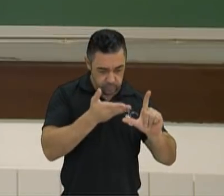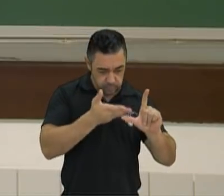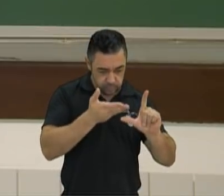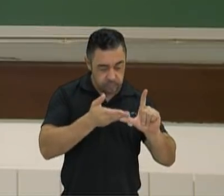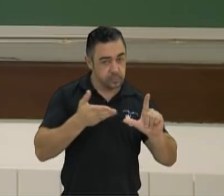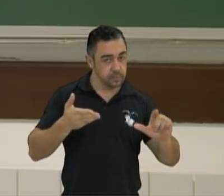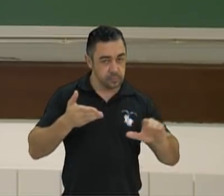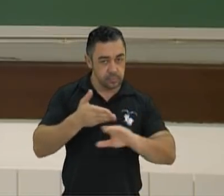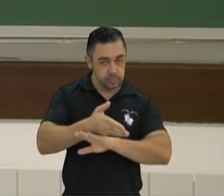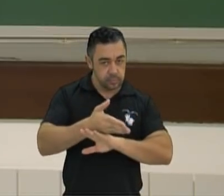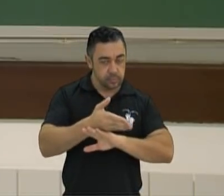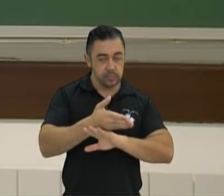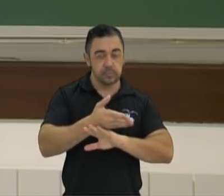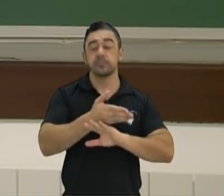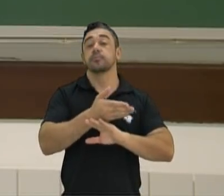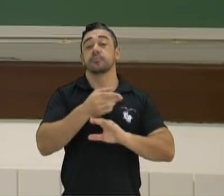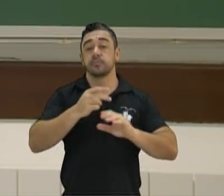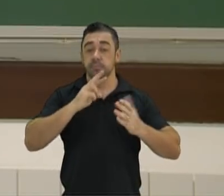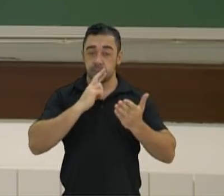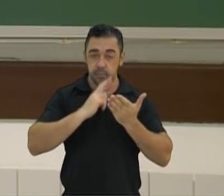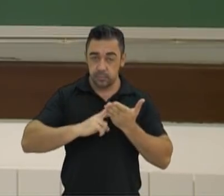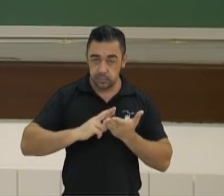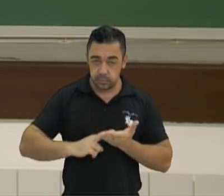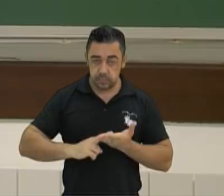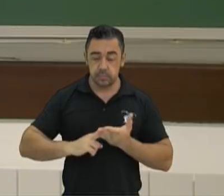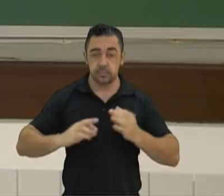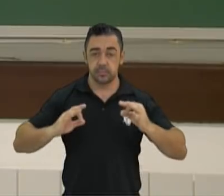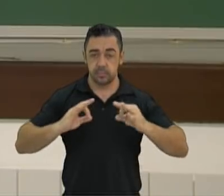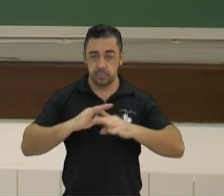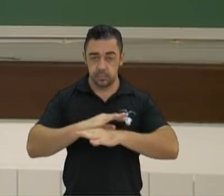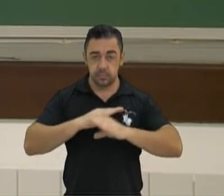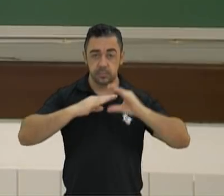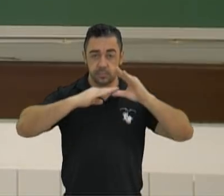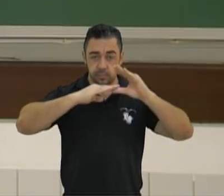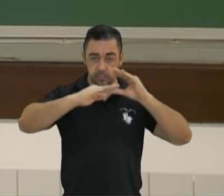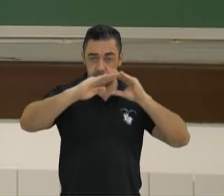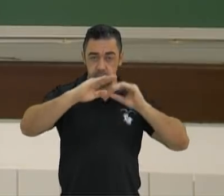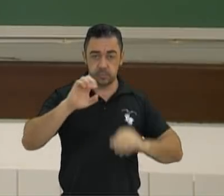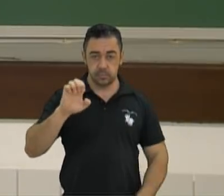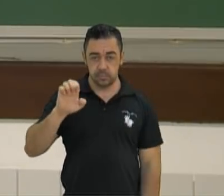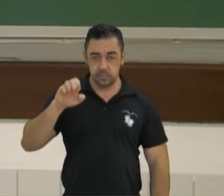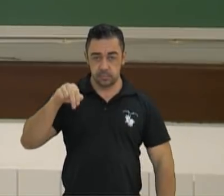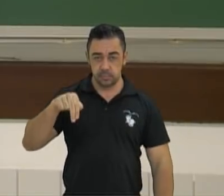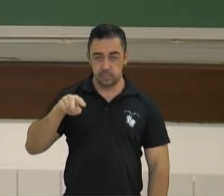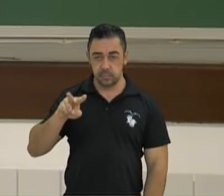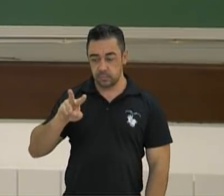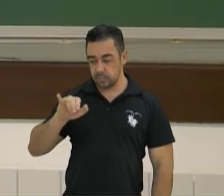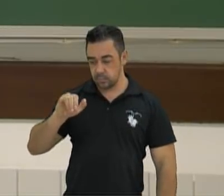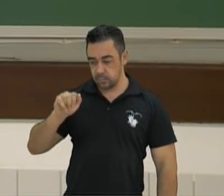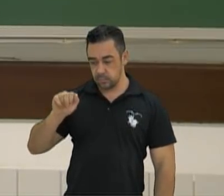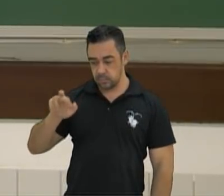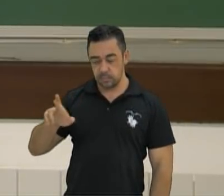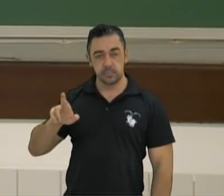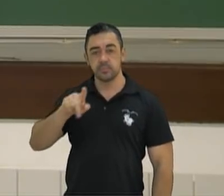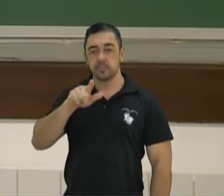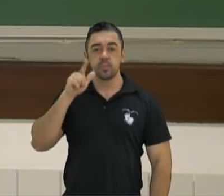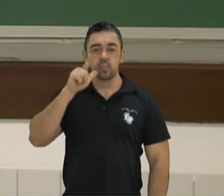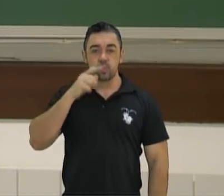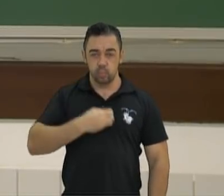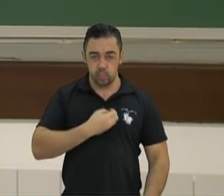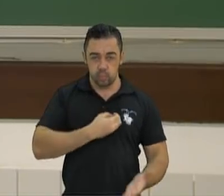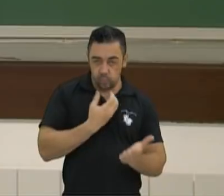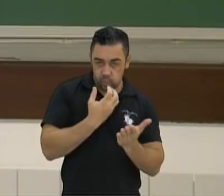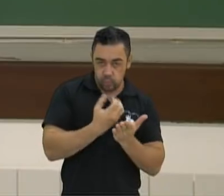esqueçam de clicar em enviar quando vocês fizerem os exercícios, porque só assim você vai garantir a sua presença,